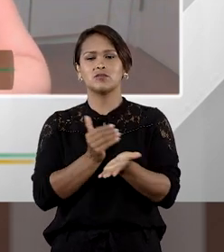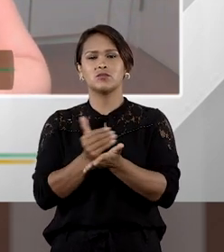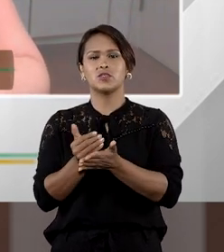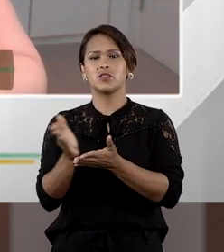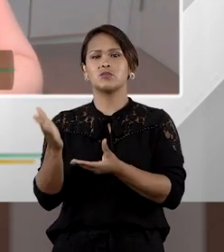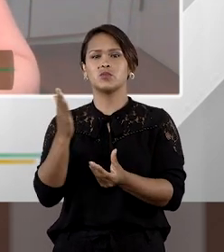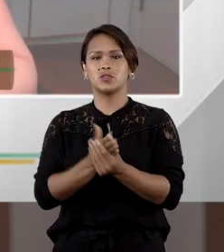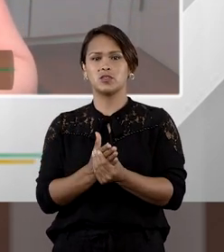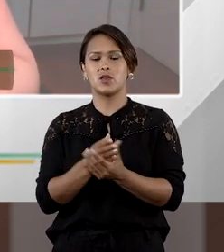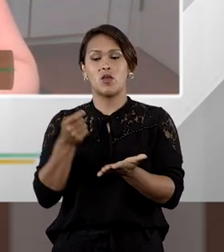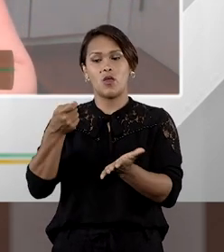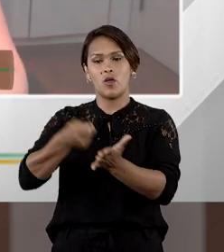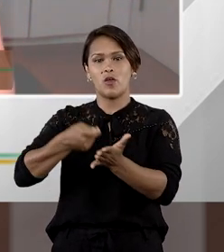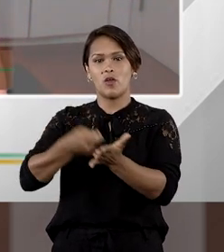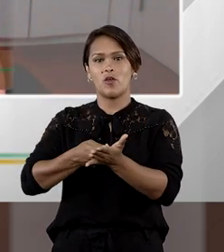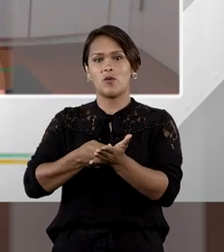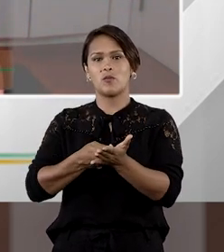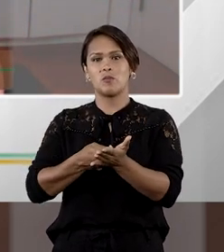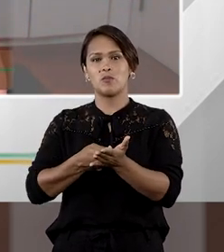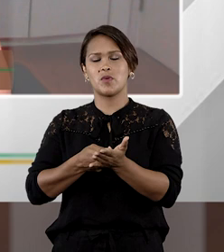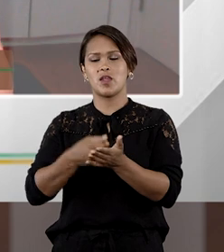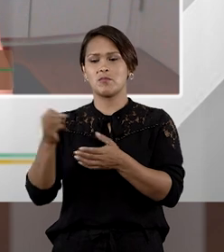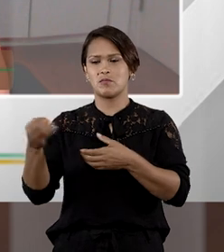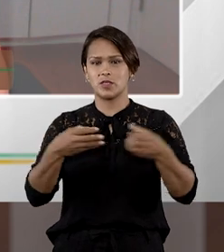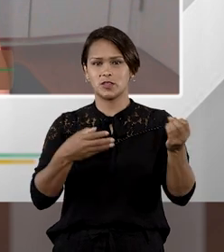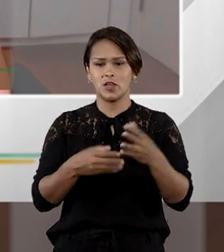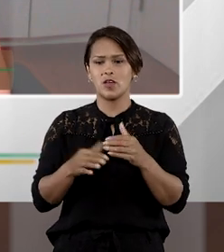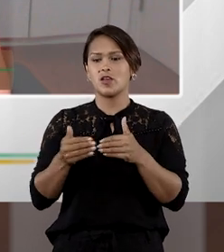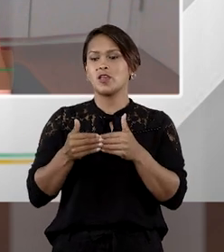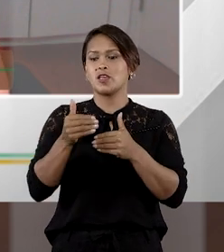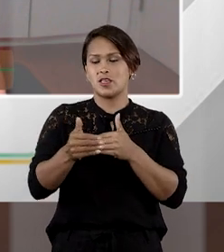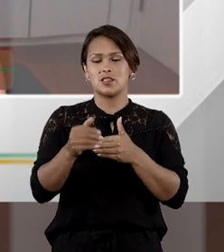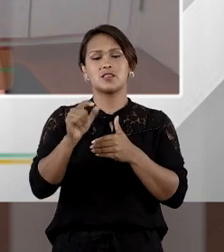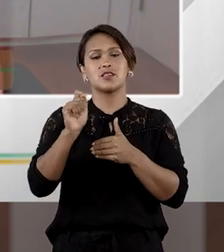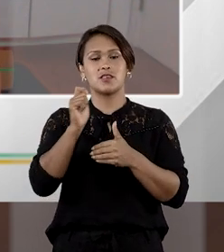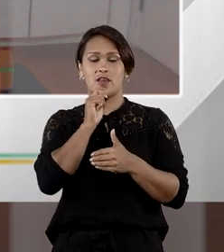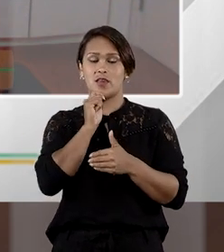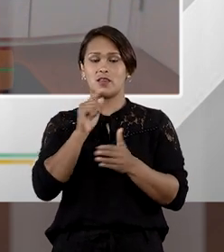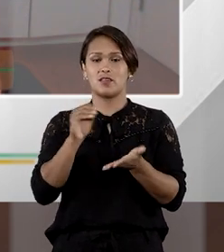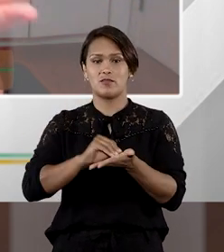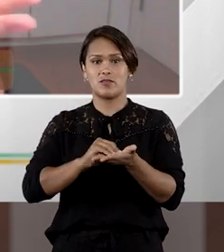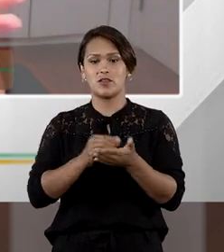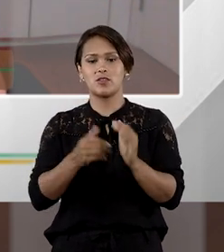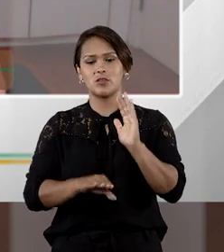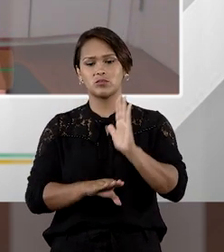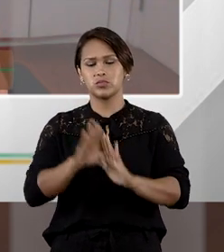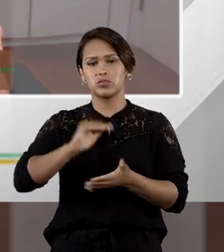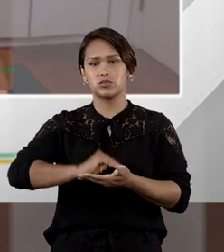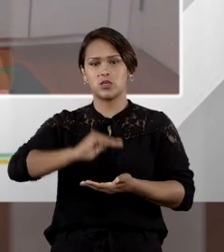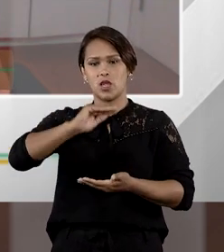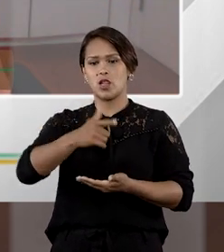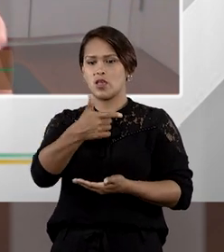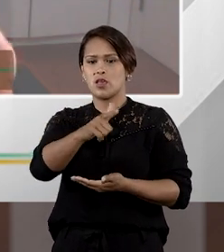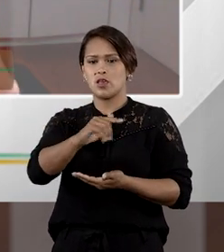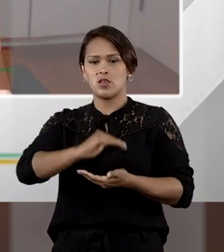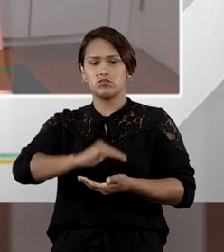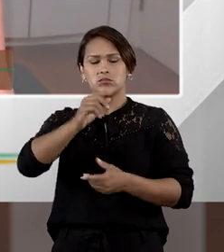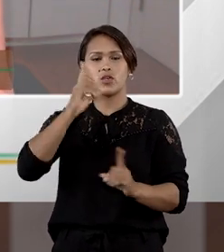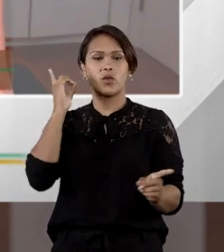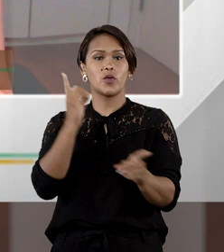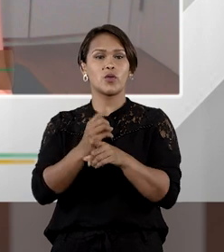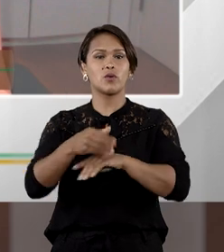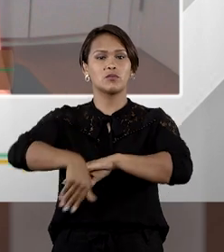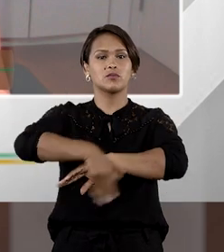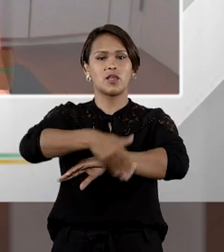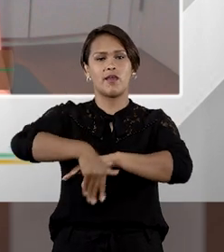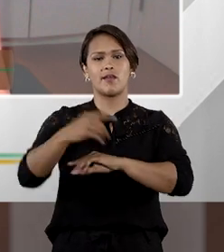iniciativa processual para cobrar essas medidas mais recentes e as vincendas. E aí se acumulou, porque não se conseguiu localizar o